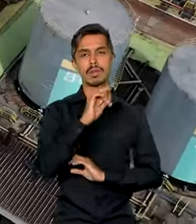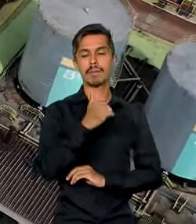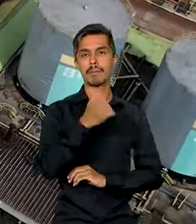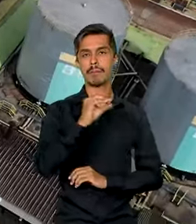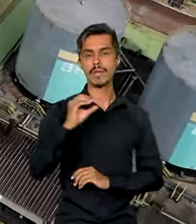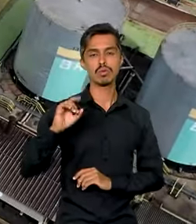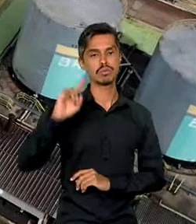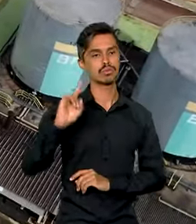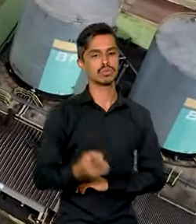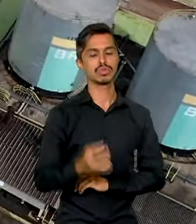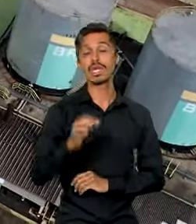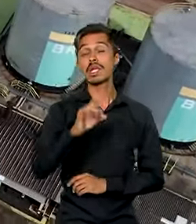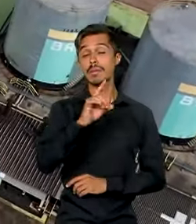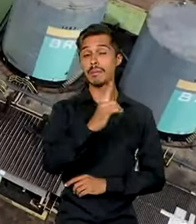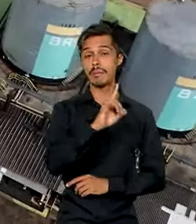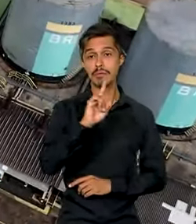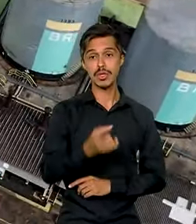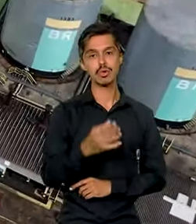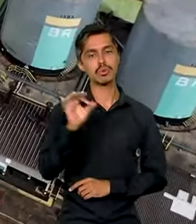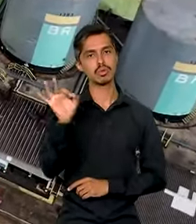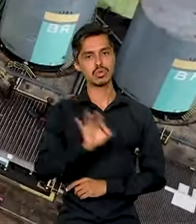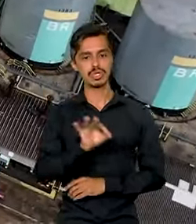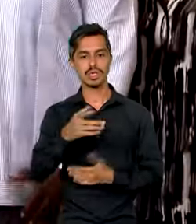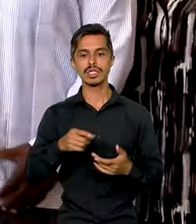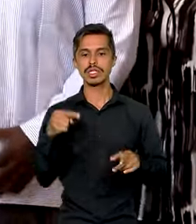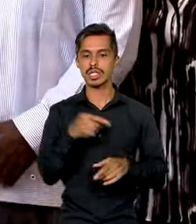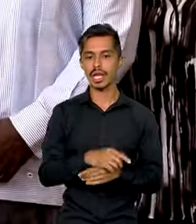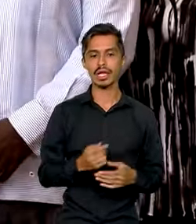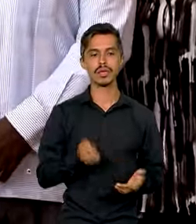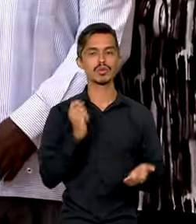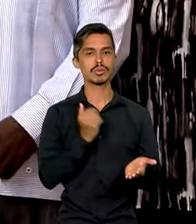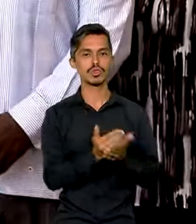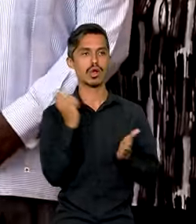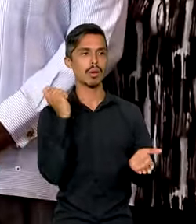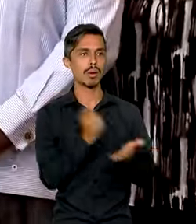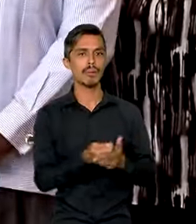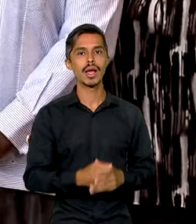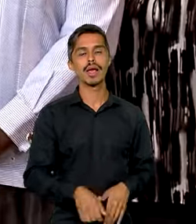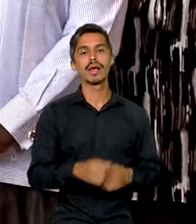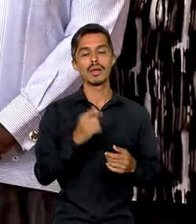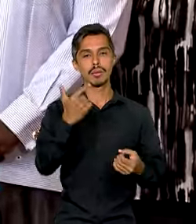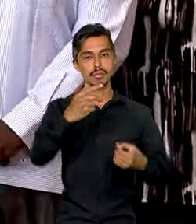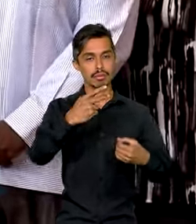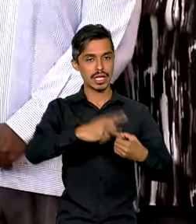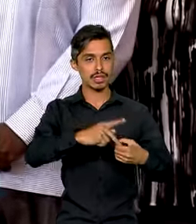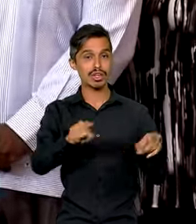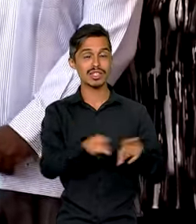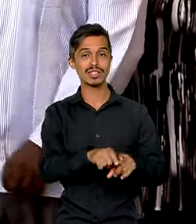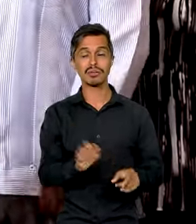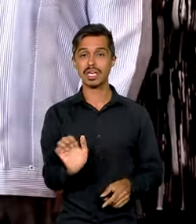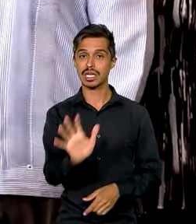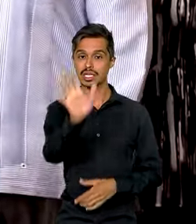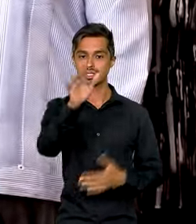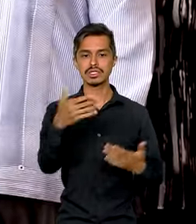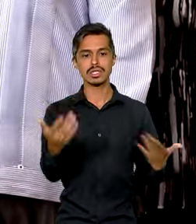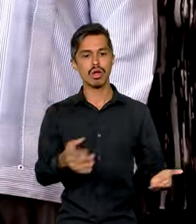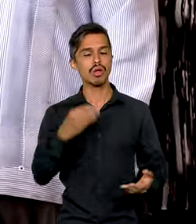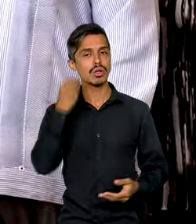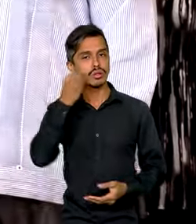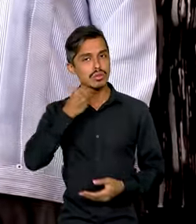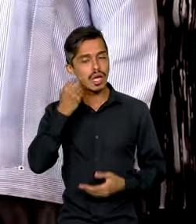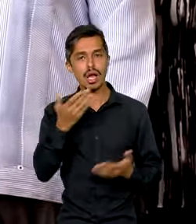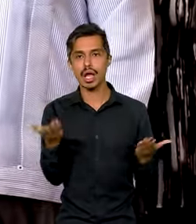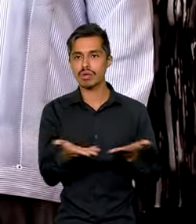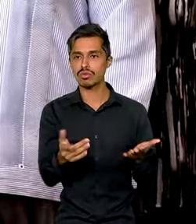E o Brasil passou a importar petróleo e gás. Agora, o Brasil vê a oportunidade de diversificar sua pauta